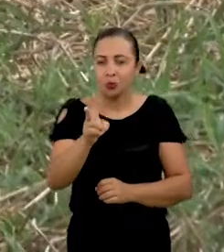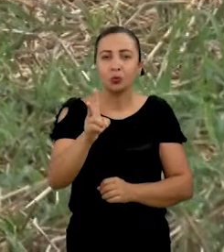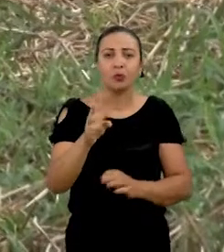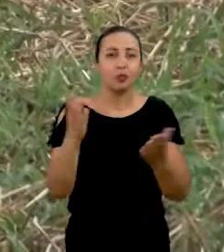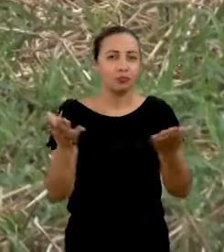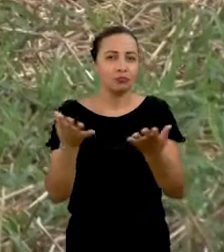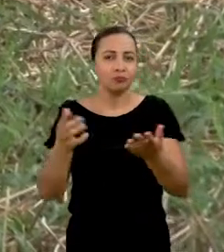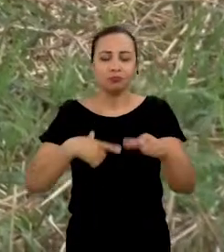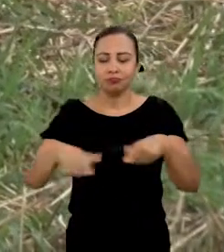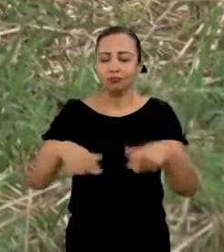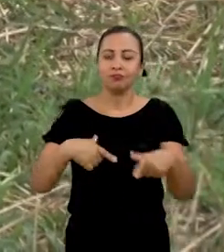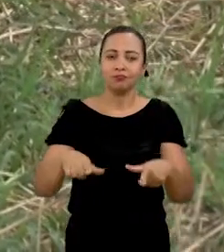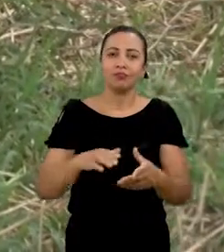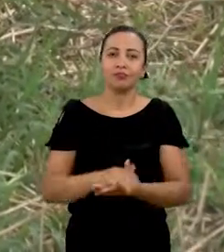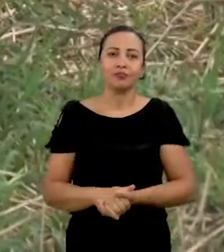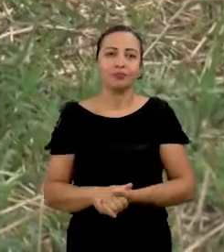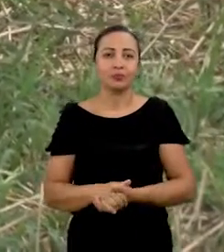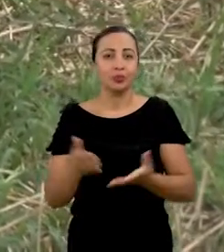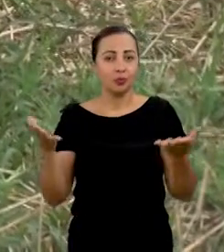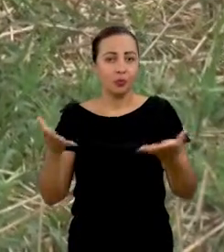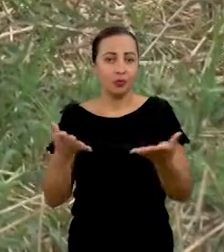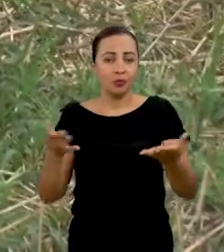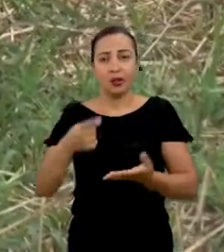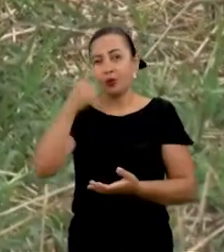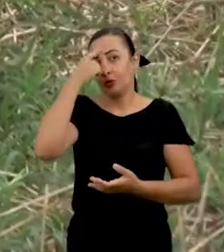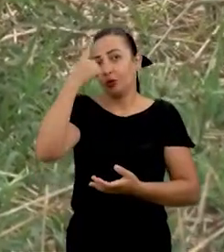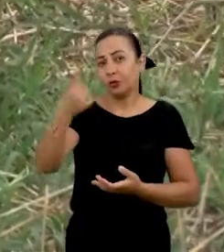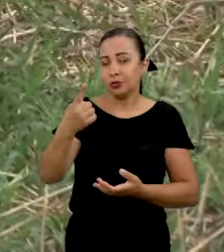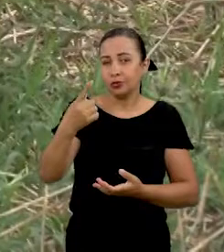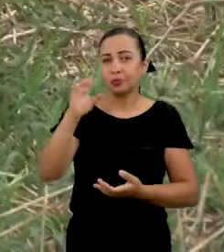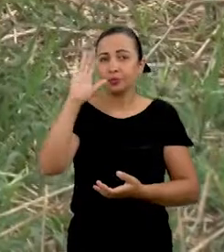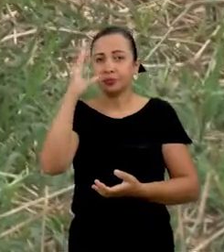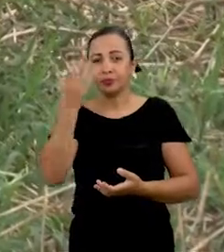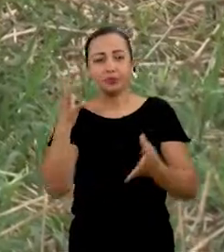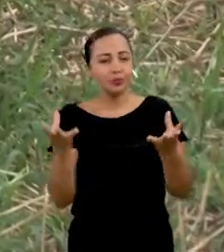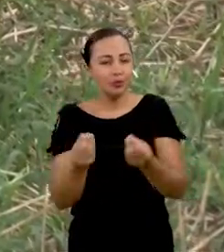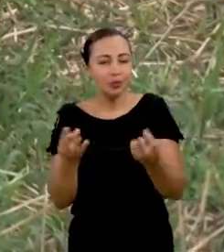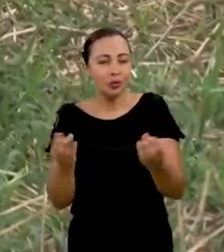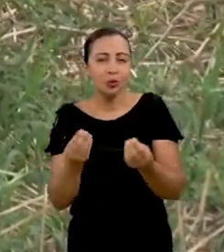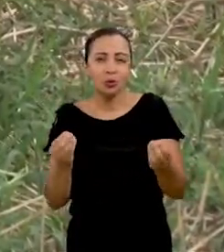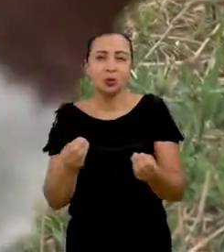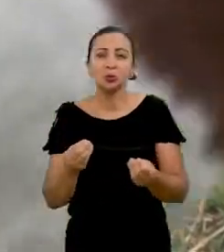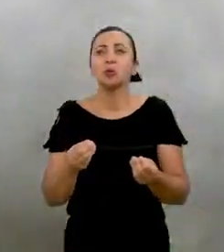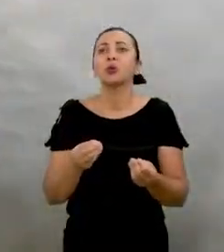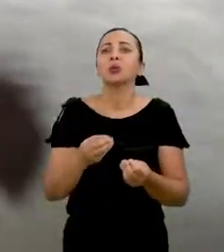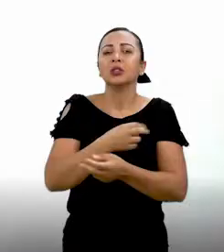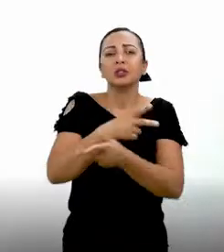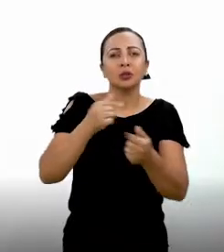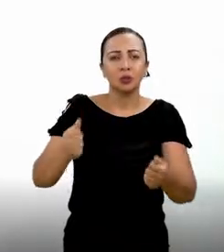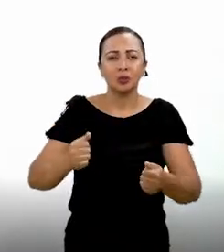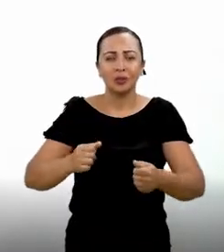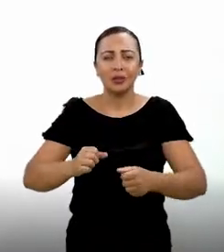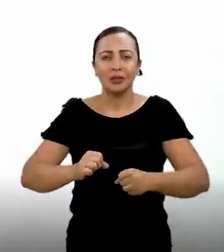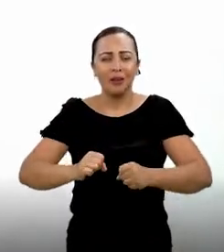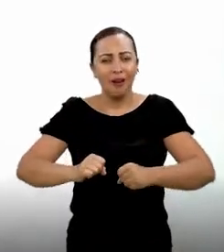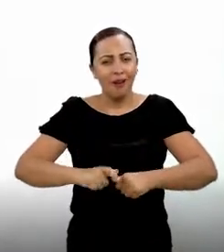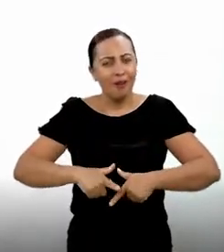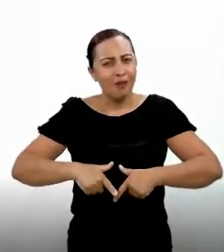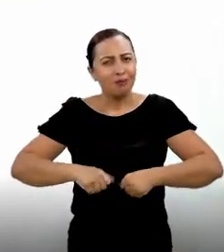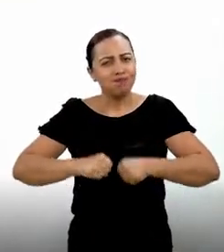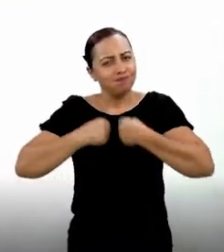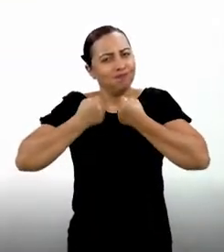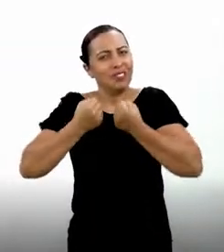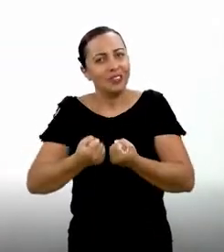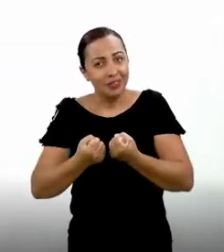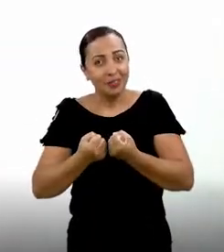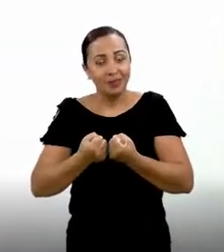Hoje em dia, acontece muito o fenômeno, né, da resistência parasitária nos animais. Então, tudo que